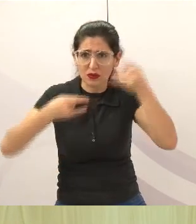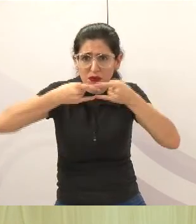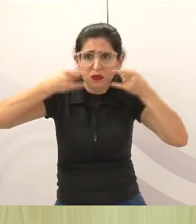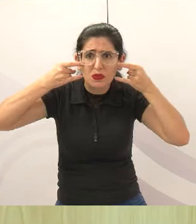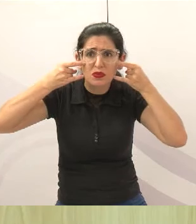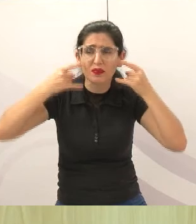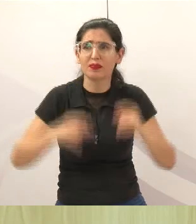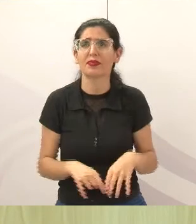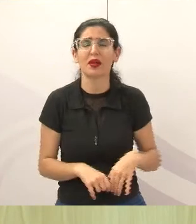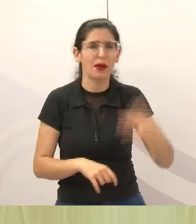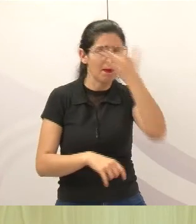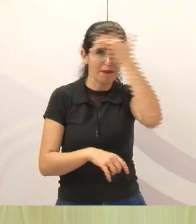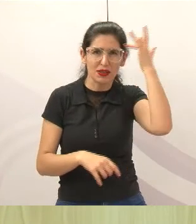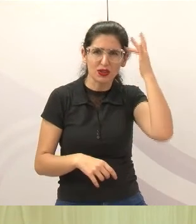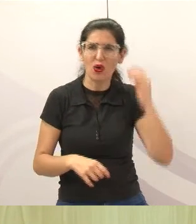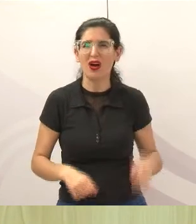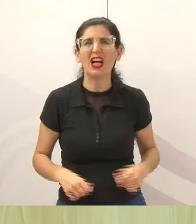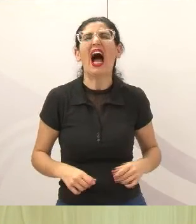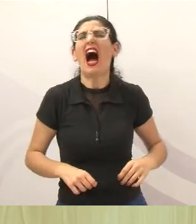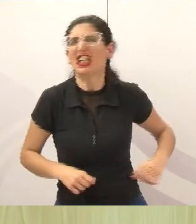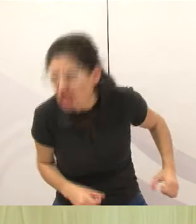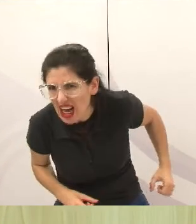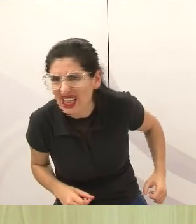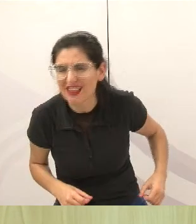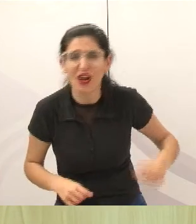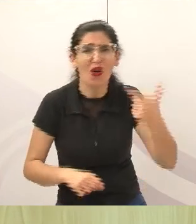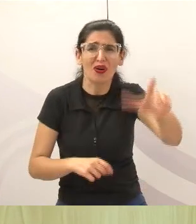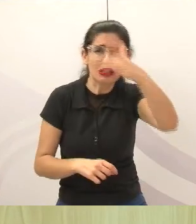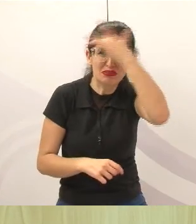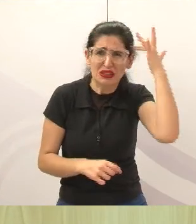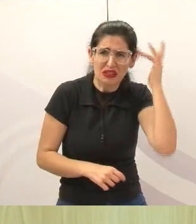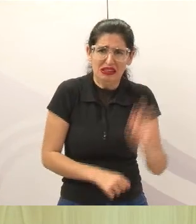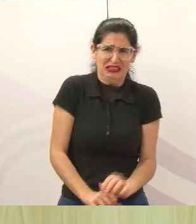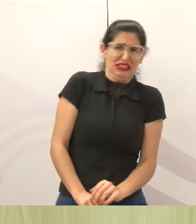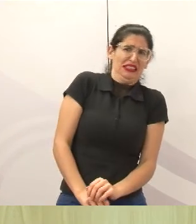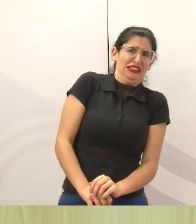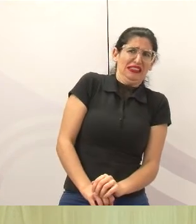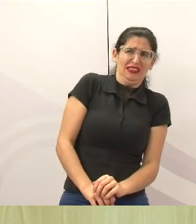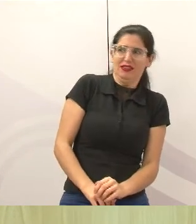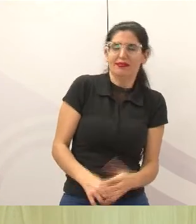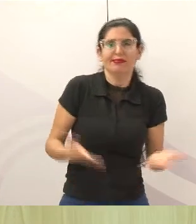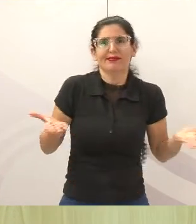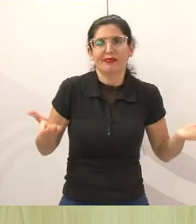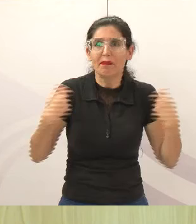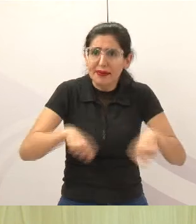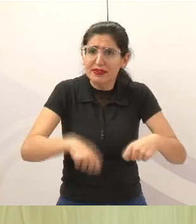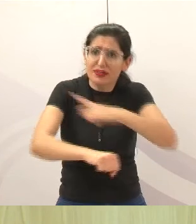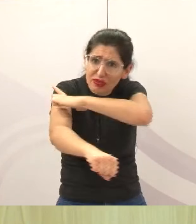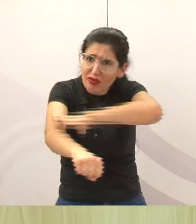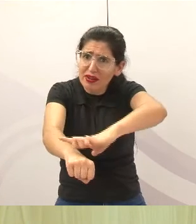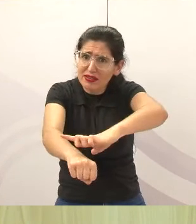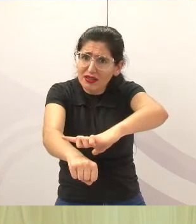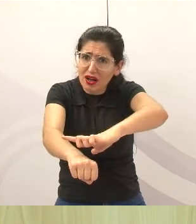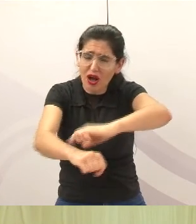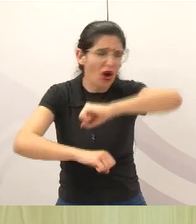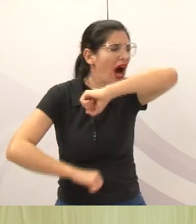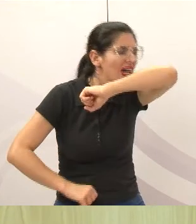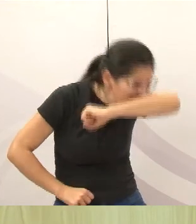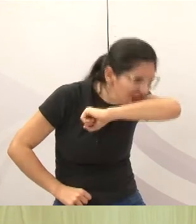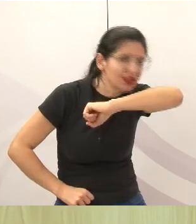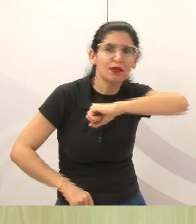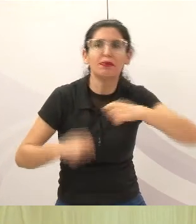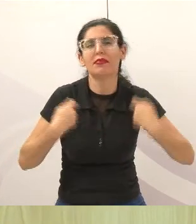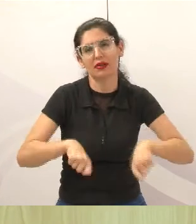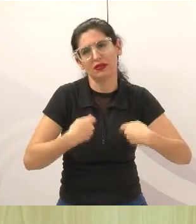espirrada perto aí sabe como é que é deselegante, como é que é. Então, no Japão, no mínimo sintoma de um